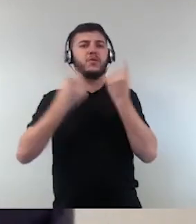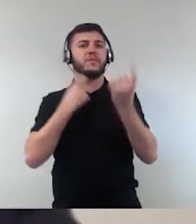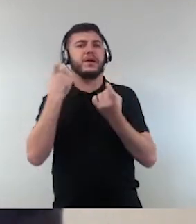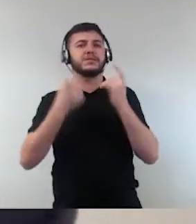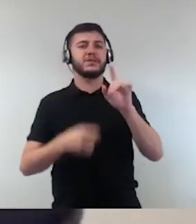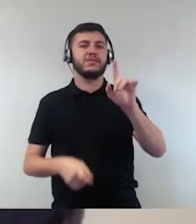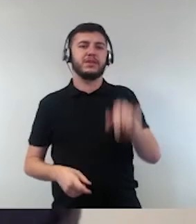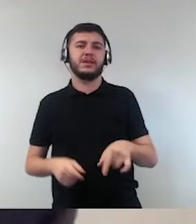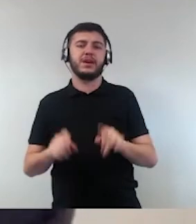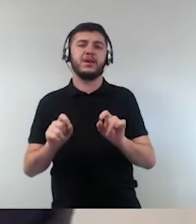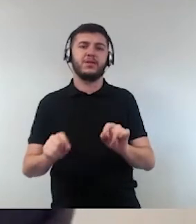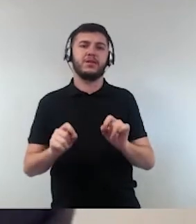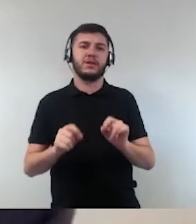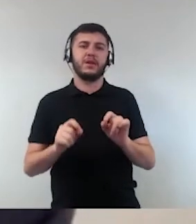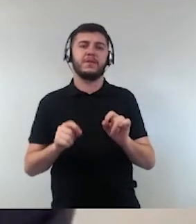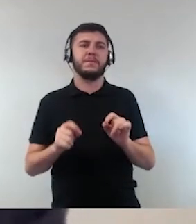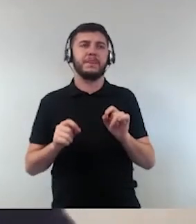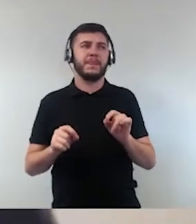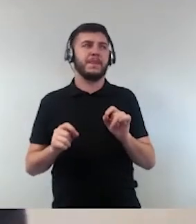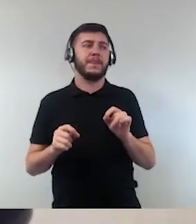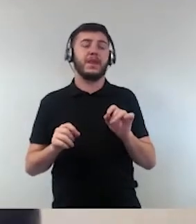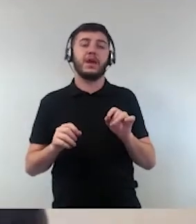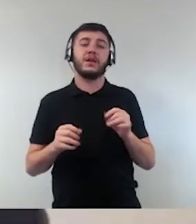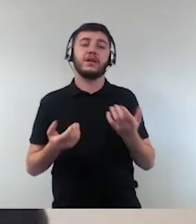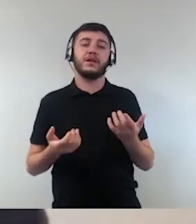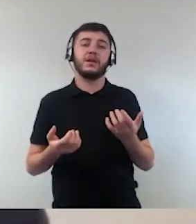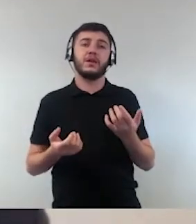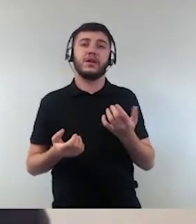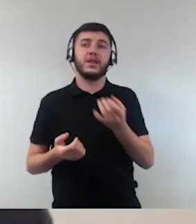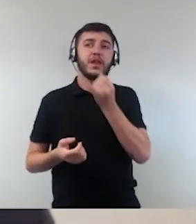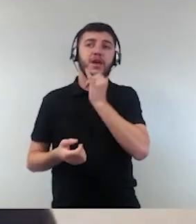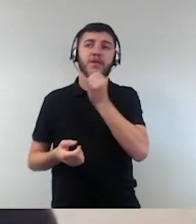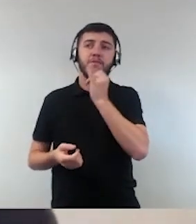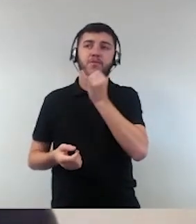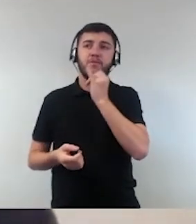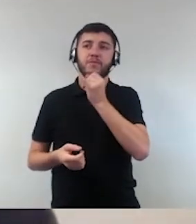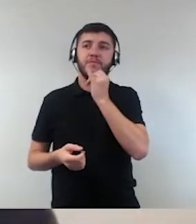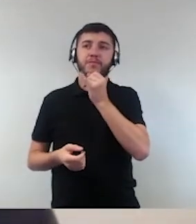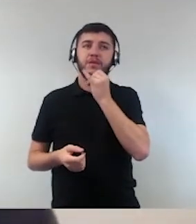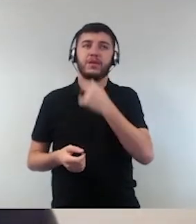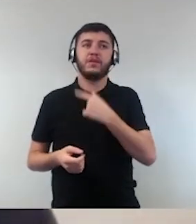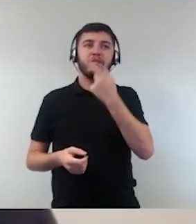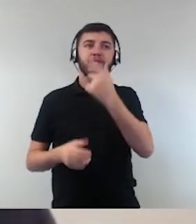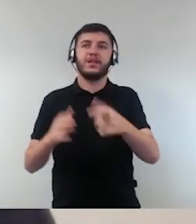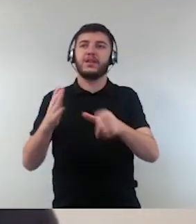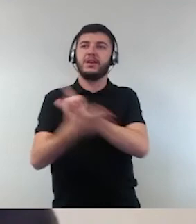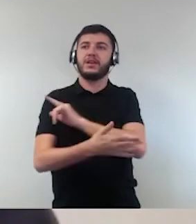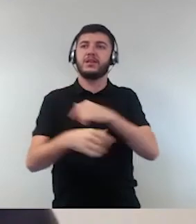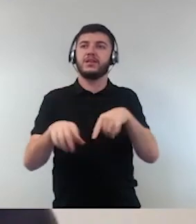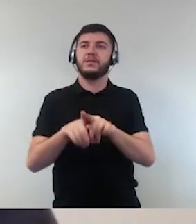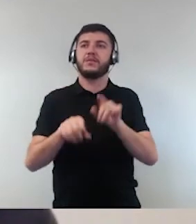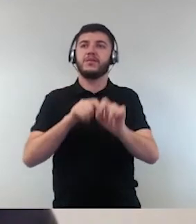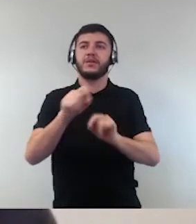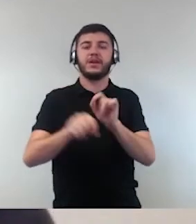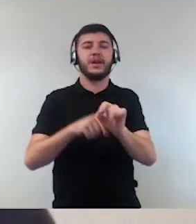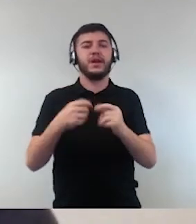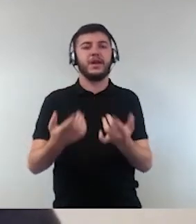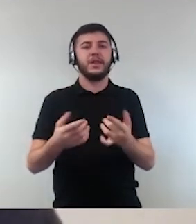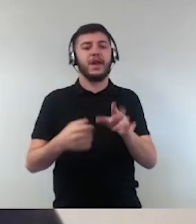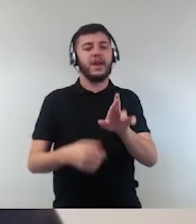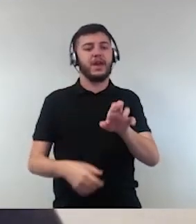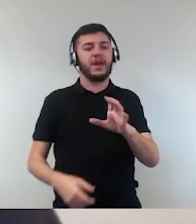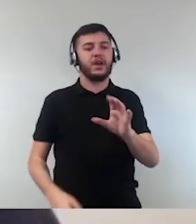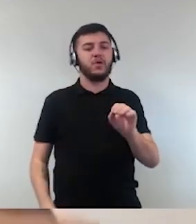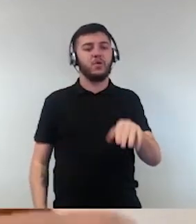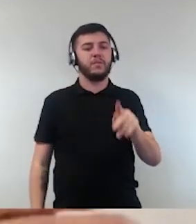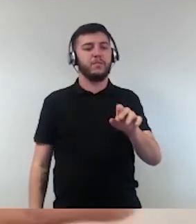eventual caducidade da MP. Né? Porque, conforme eu falei também, essa recomposição não se dará agora. A conta